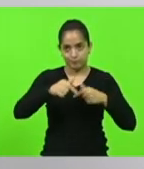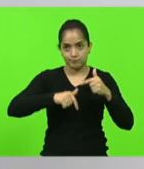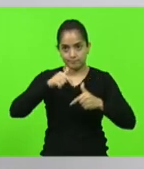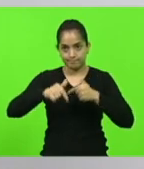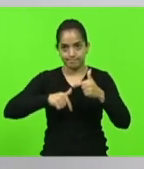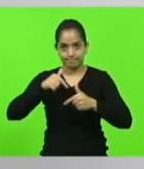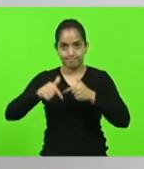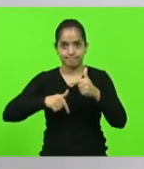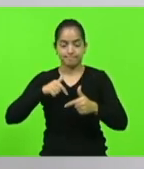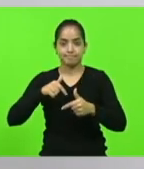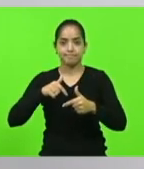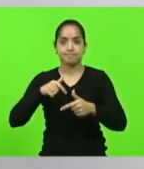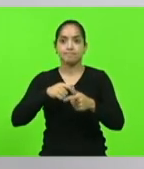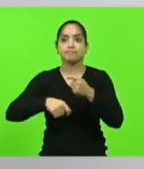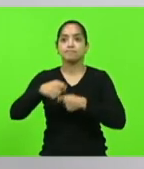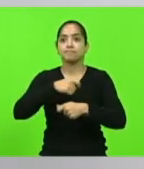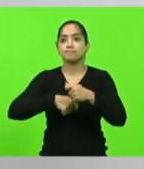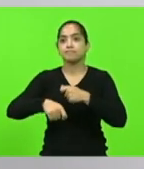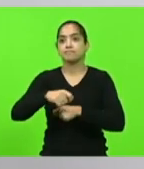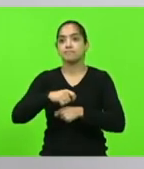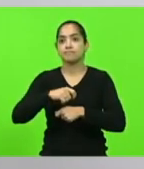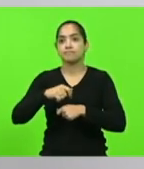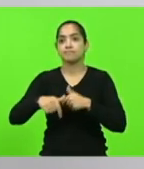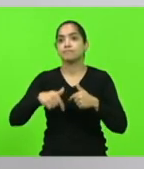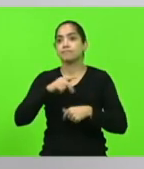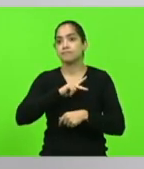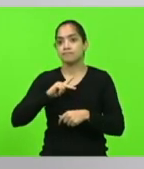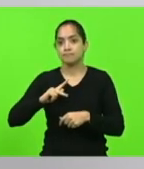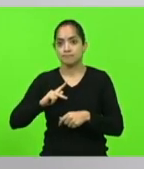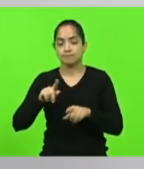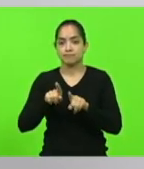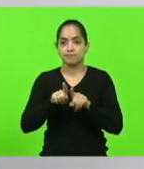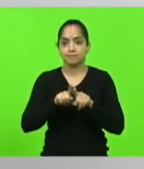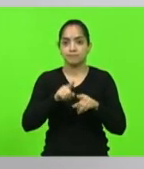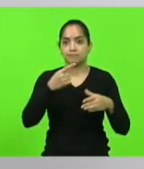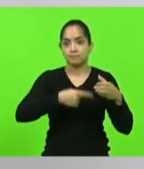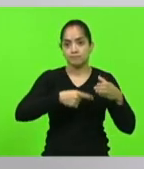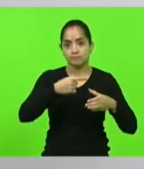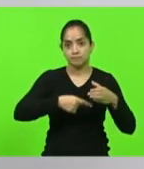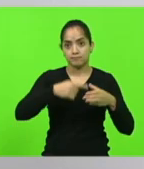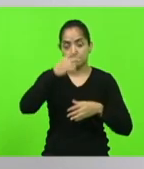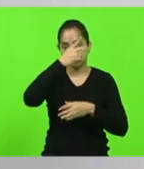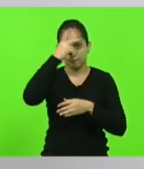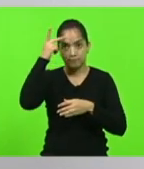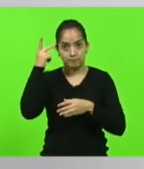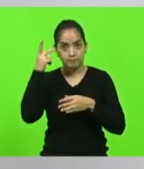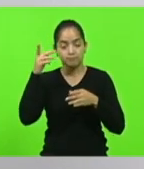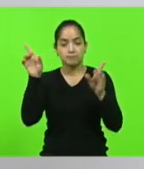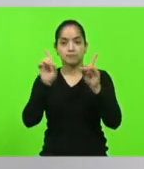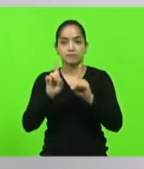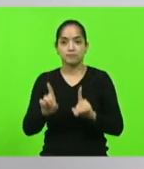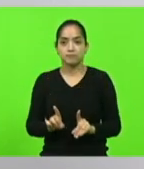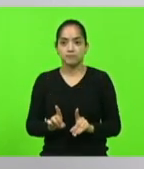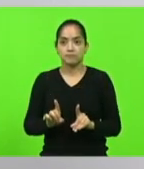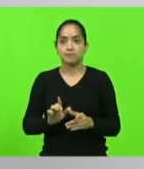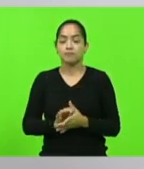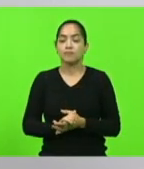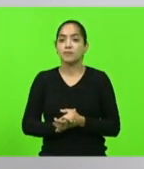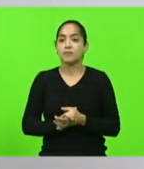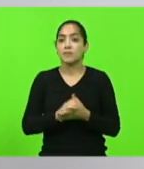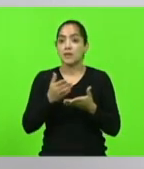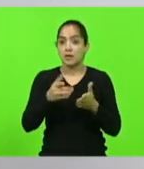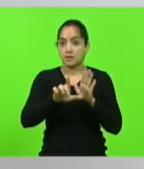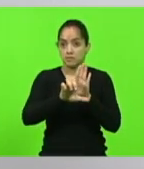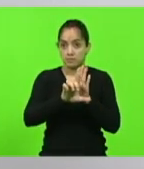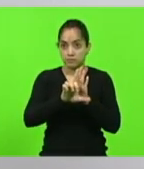público e com parecer pela rejeição na comissão de defesa dos direitos da pessoa com deficiência o projeto de